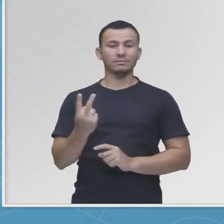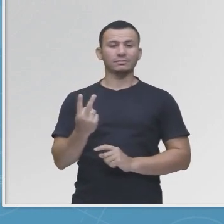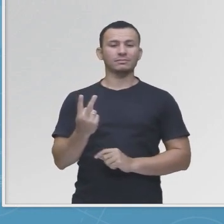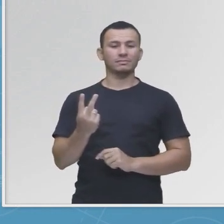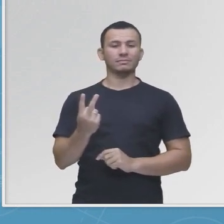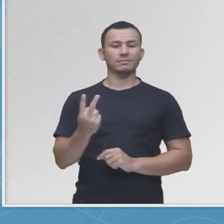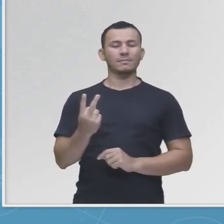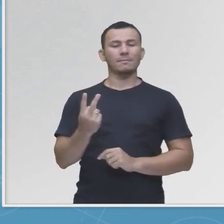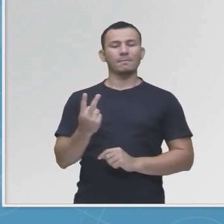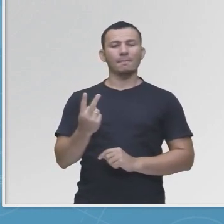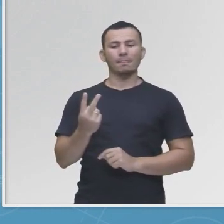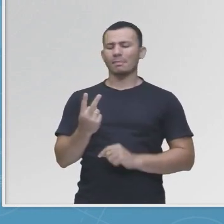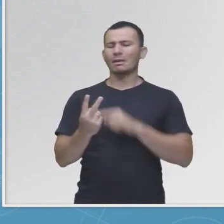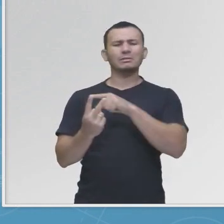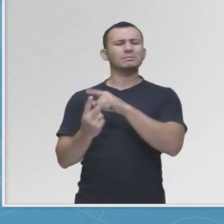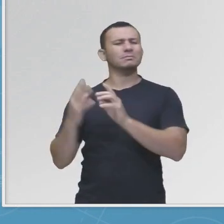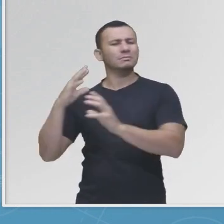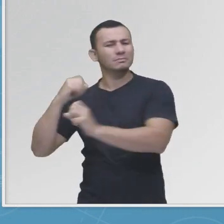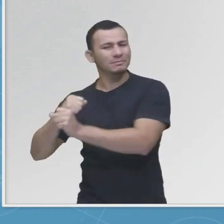é igual a 7.